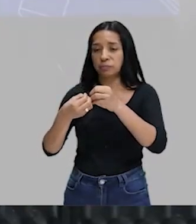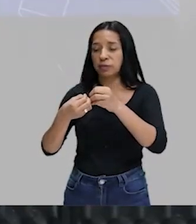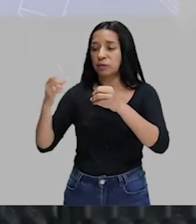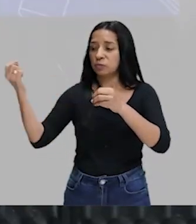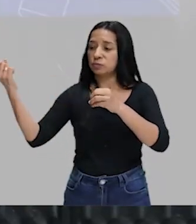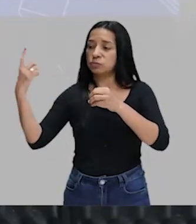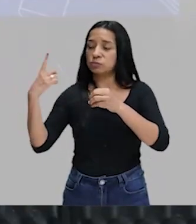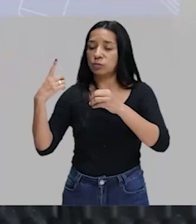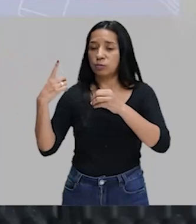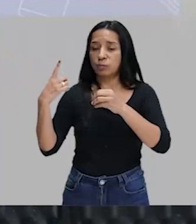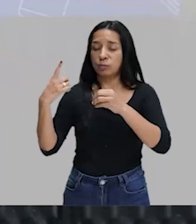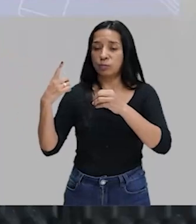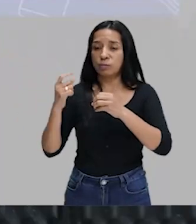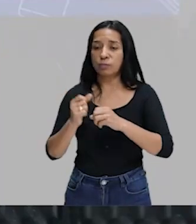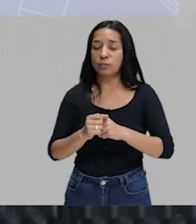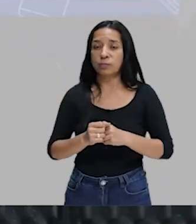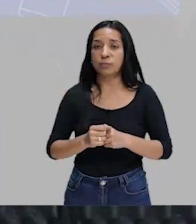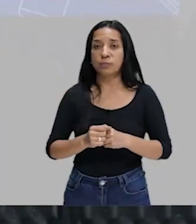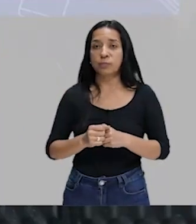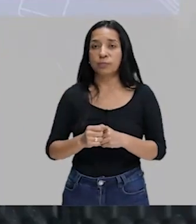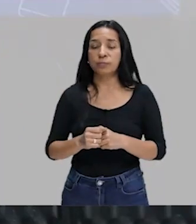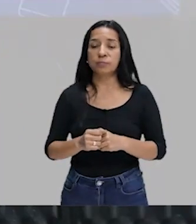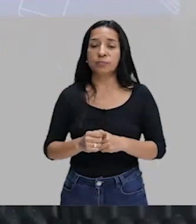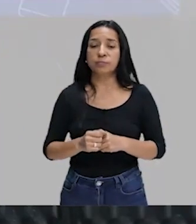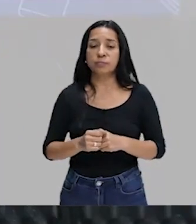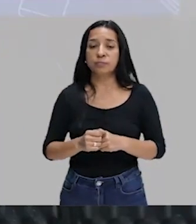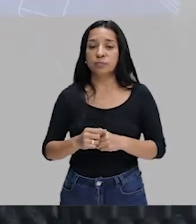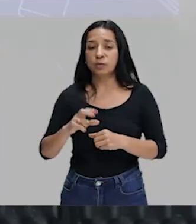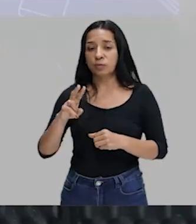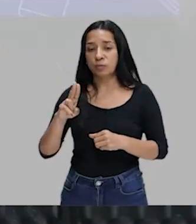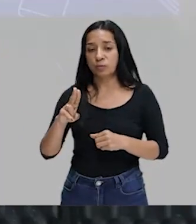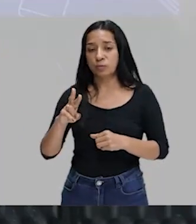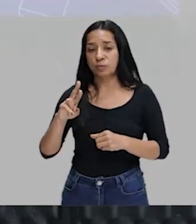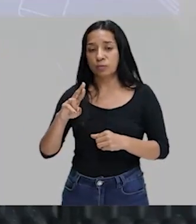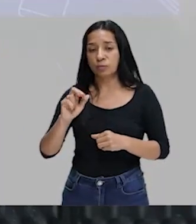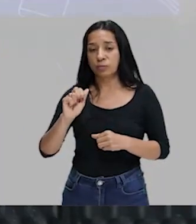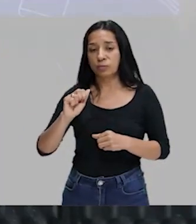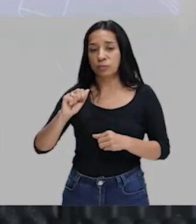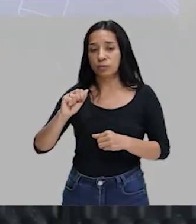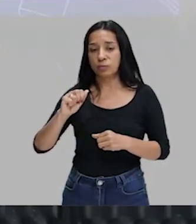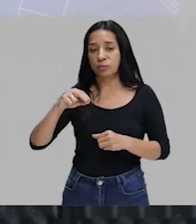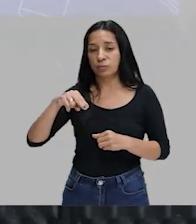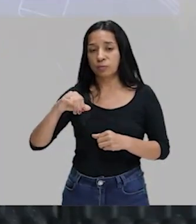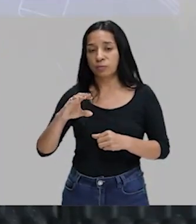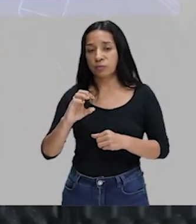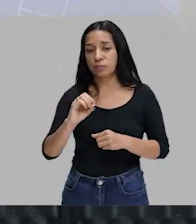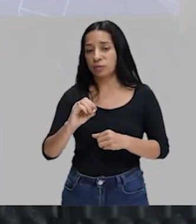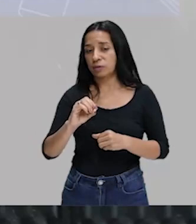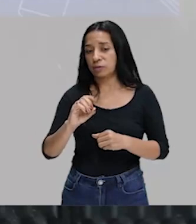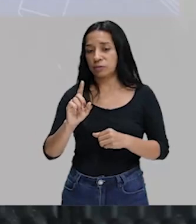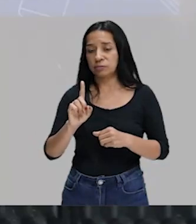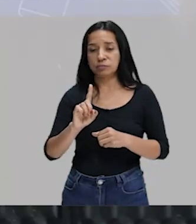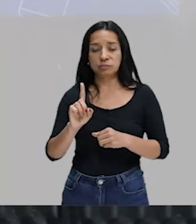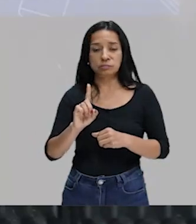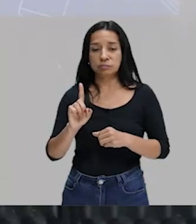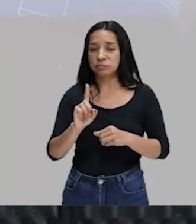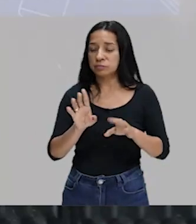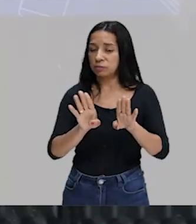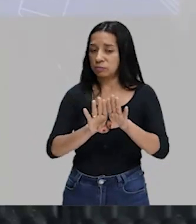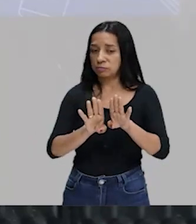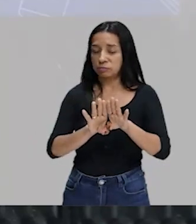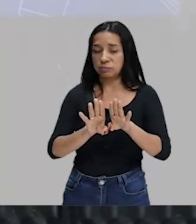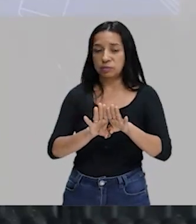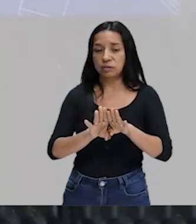é o Sol, tá ok? O urânio muito menos, porque todo o processo é feito de fusão nuclear